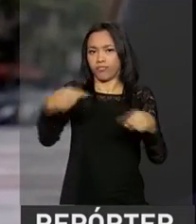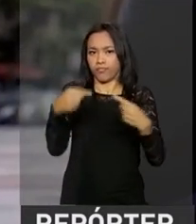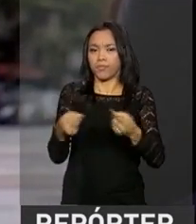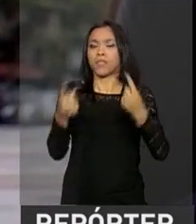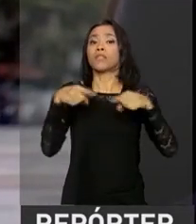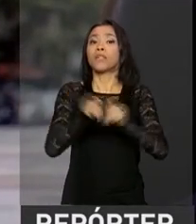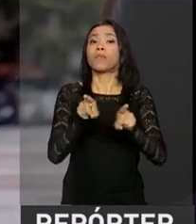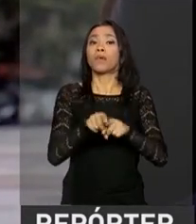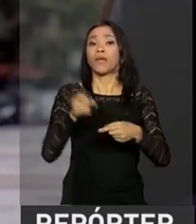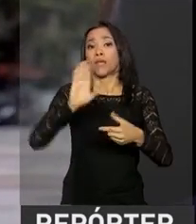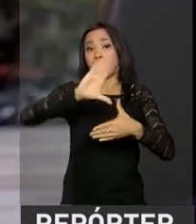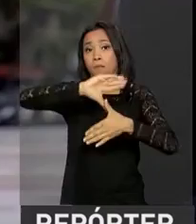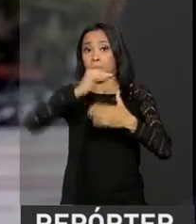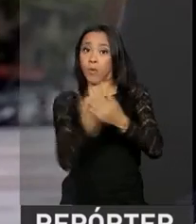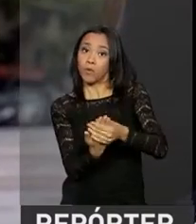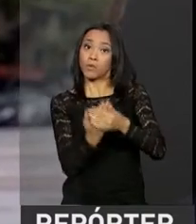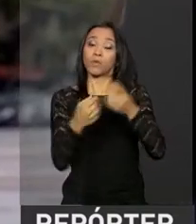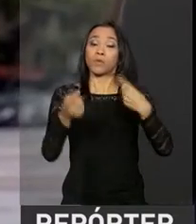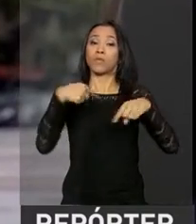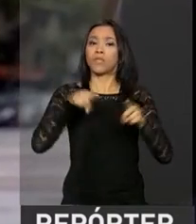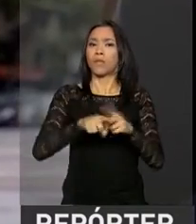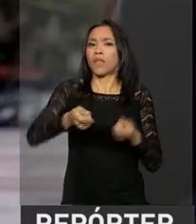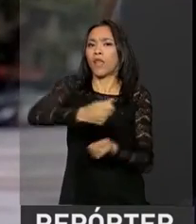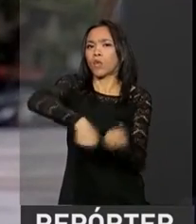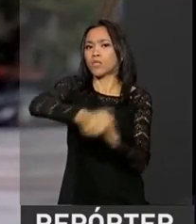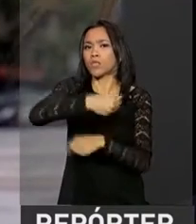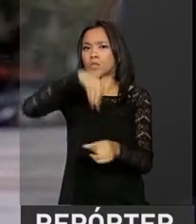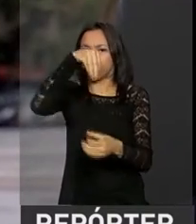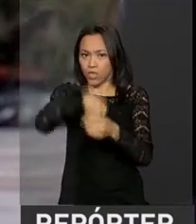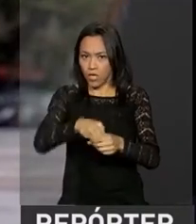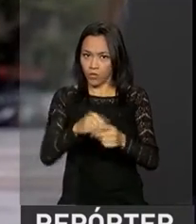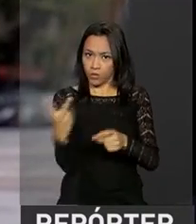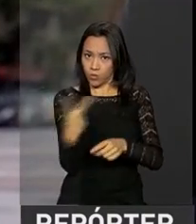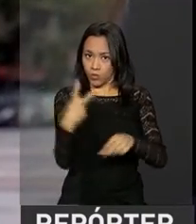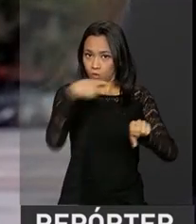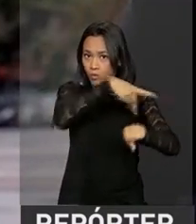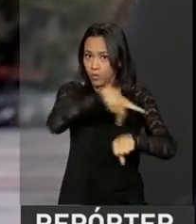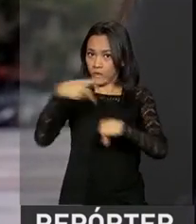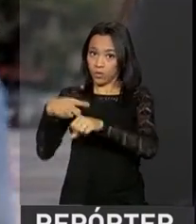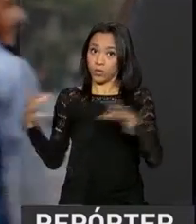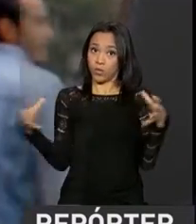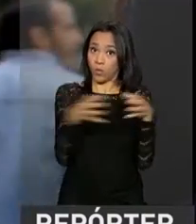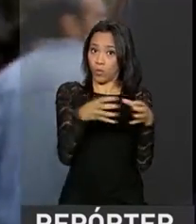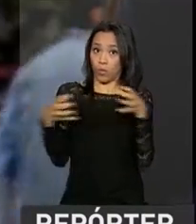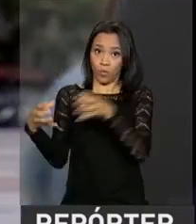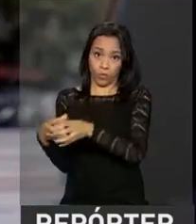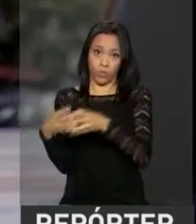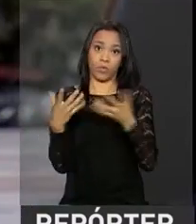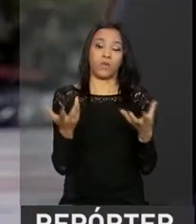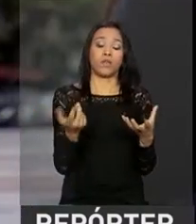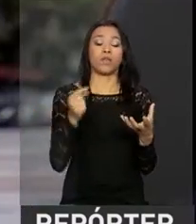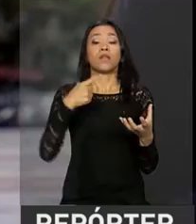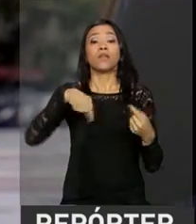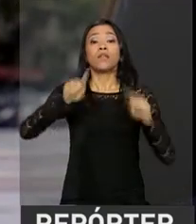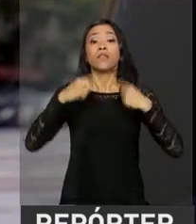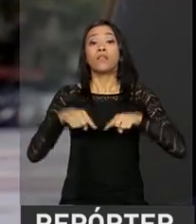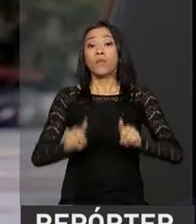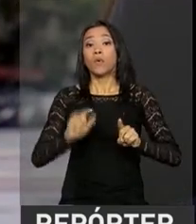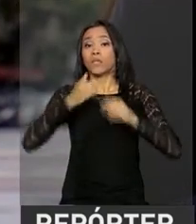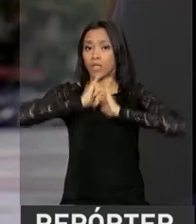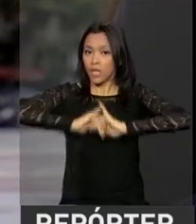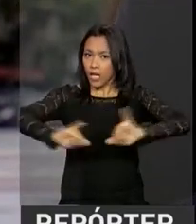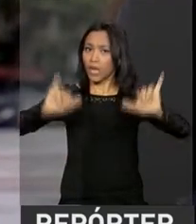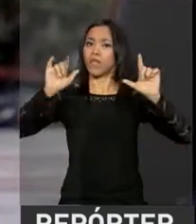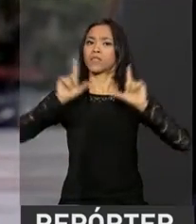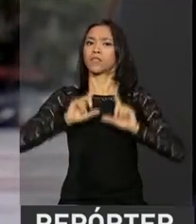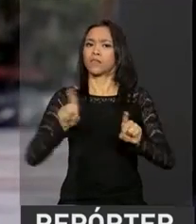e das negociações externas do bloco. Os dois presidentes devem assinar acordos bilaterais e fazer uma declaração